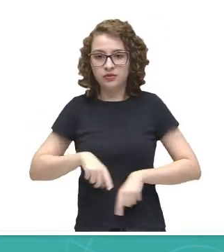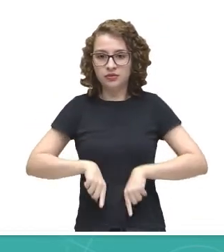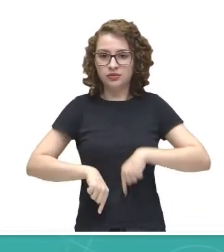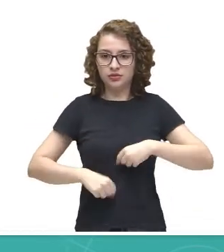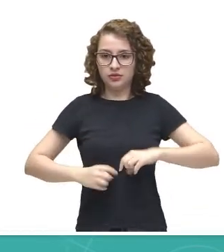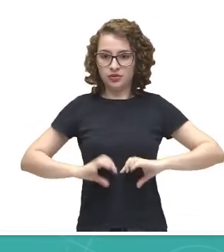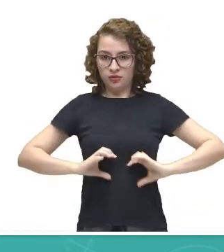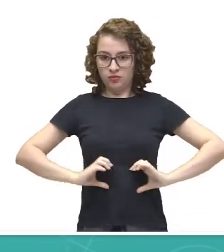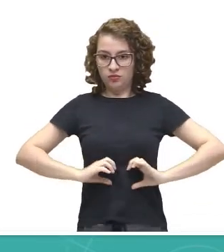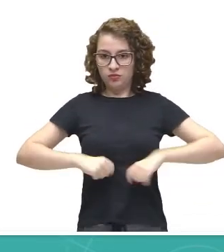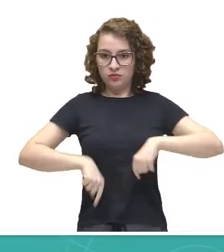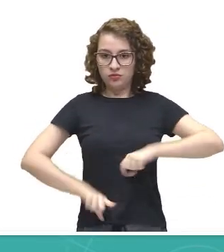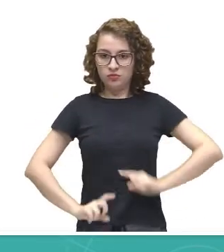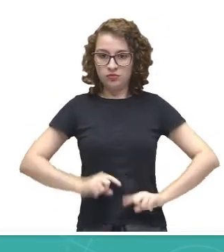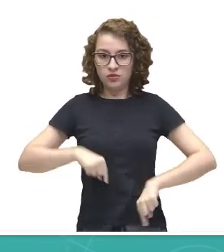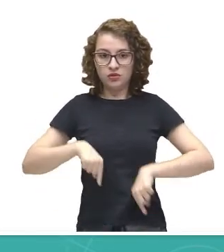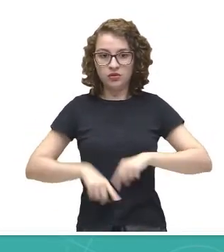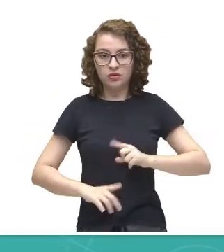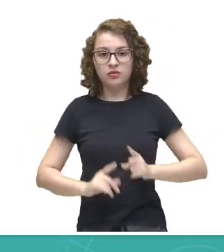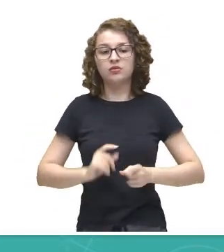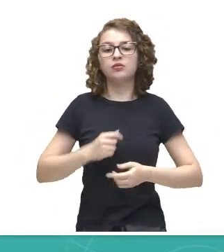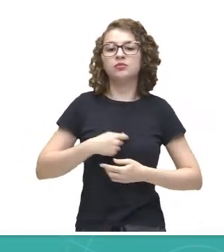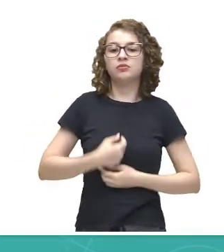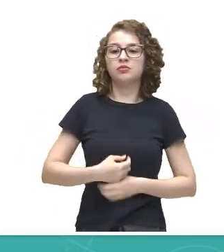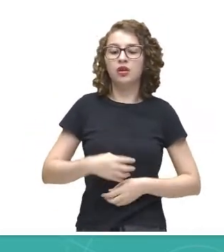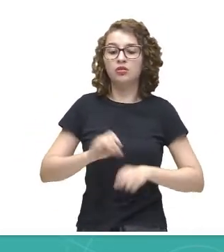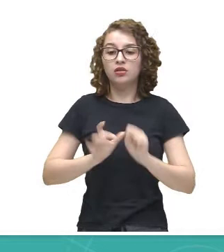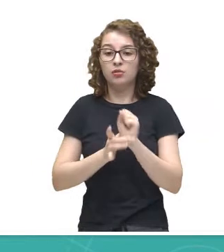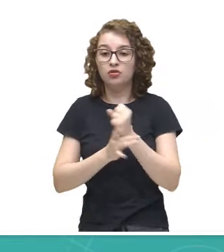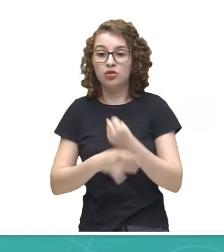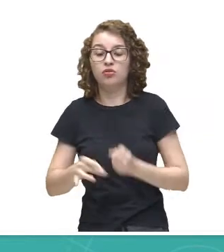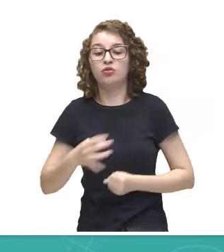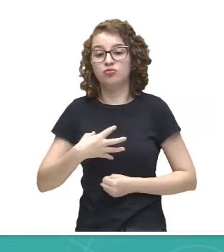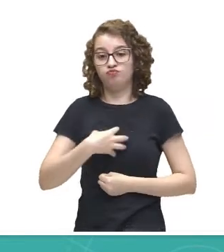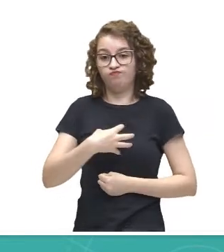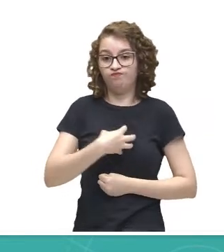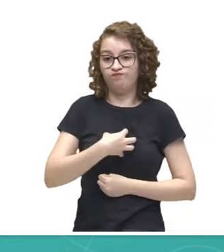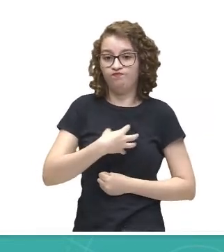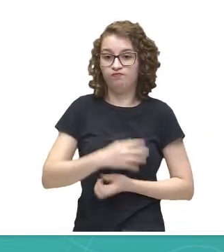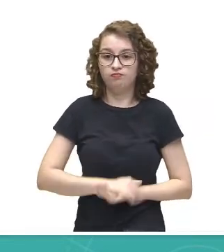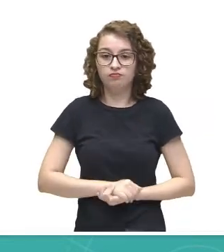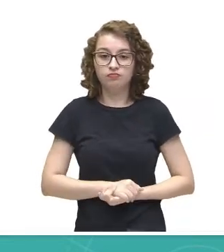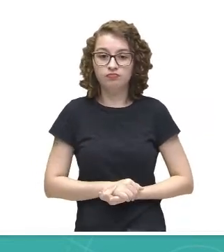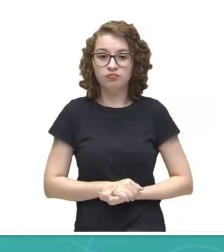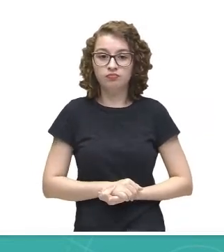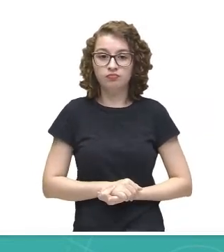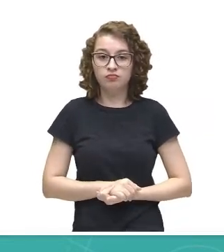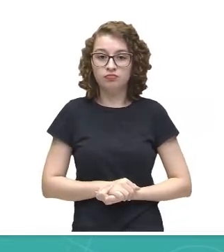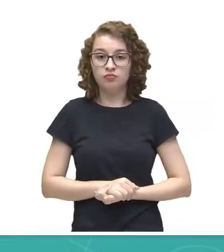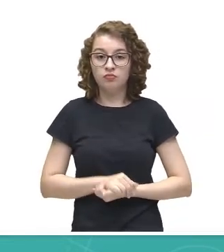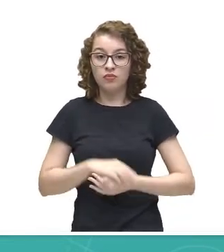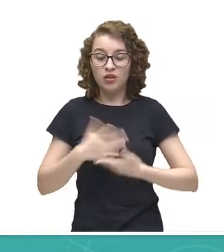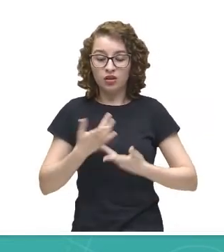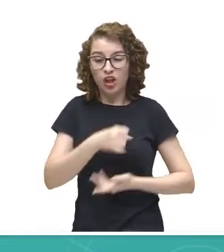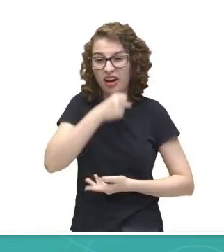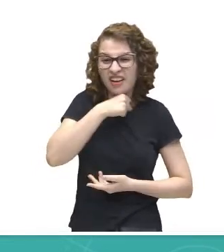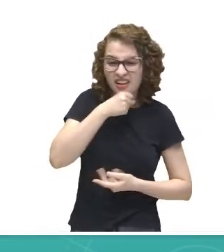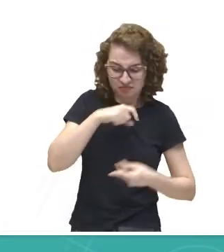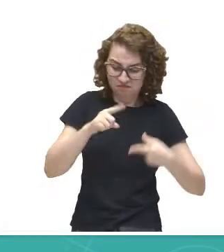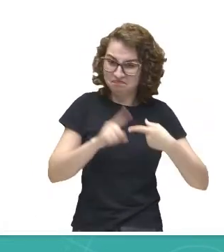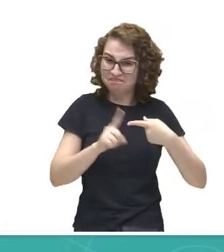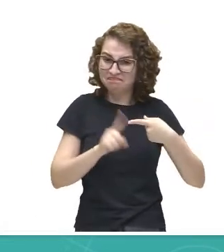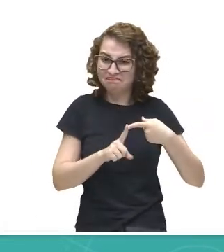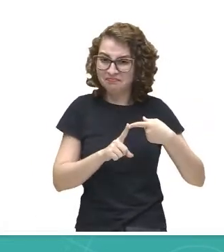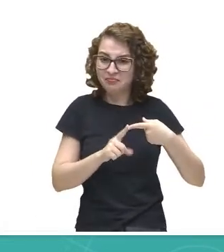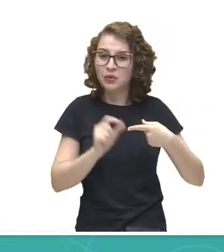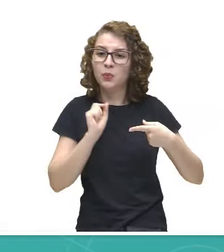urinário, imunológico e assim por diante. Tá? Então, o envelhecimento com senilidade é justamente esse